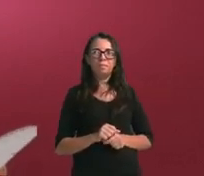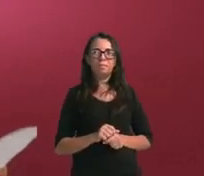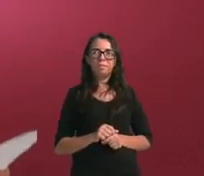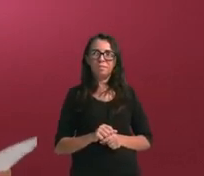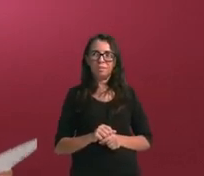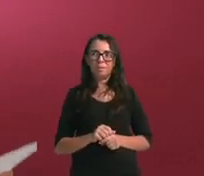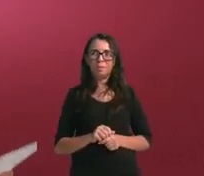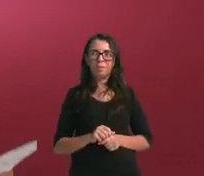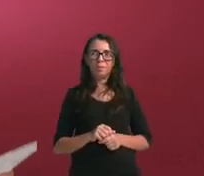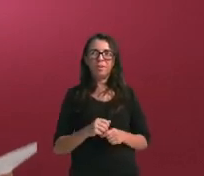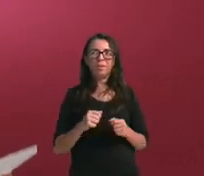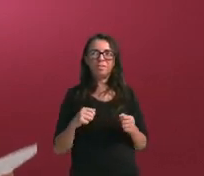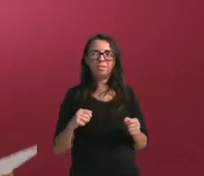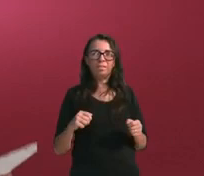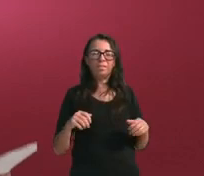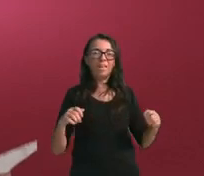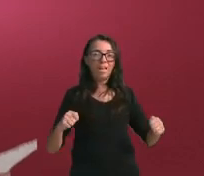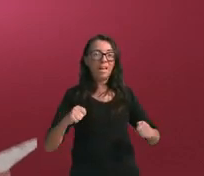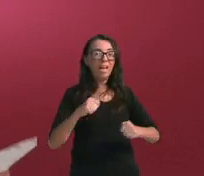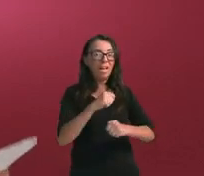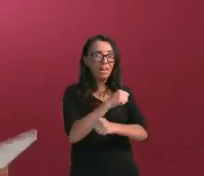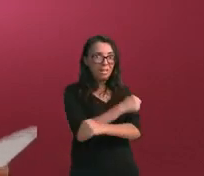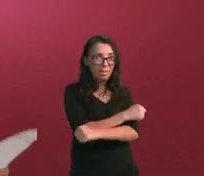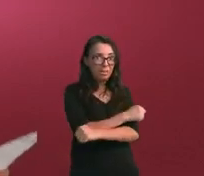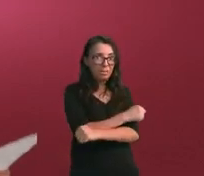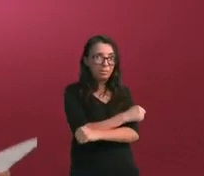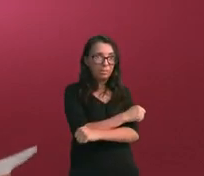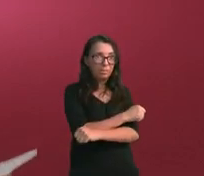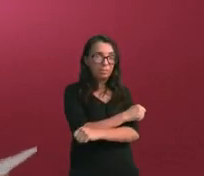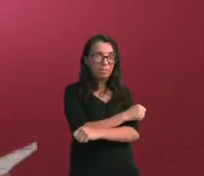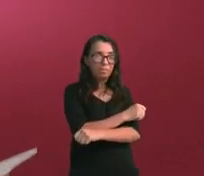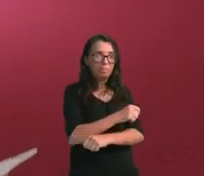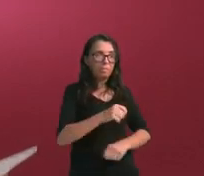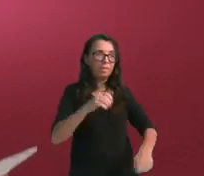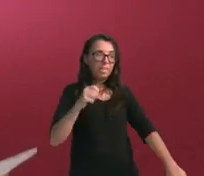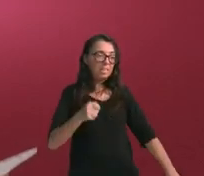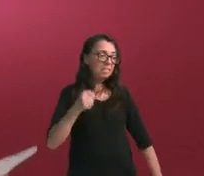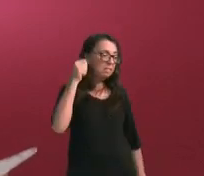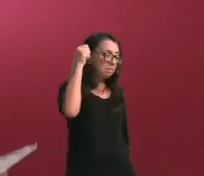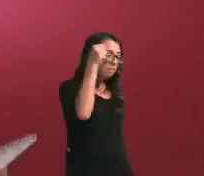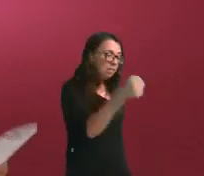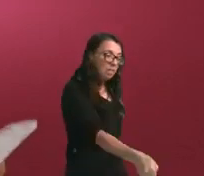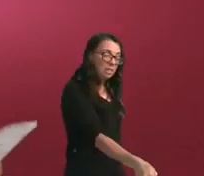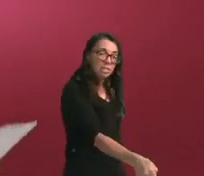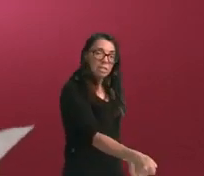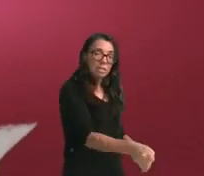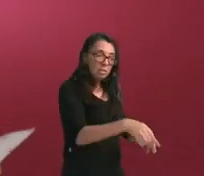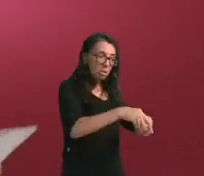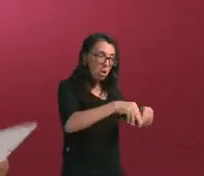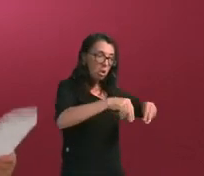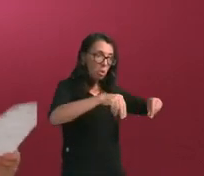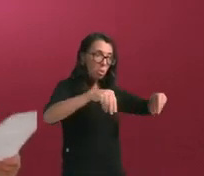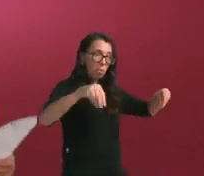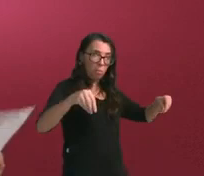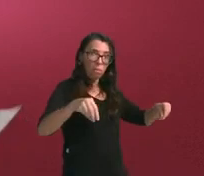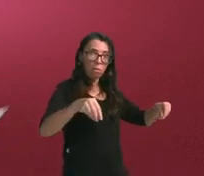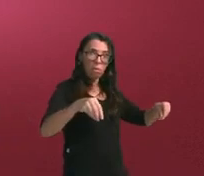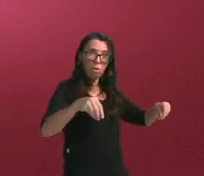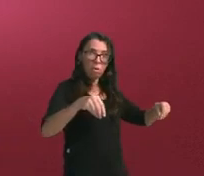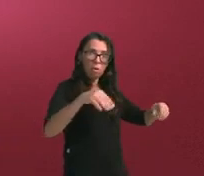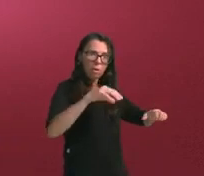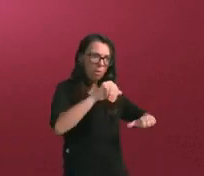que Arão estendesse a vara e ferisse o pó da terra, e para que ele se tornasse